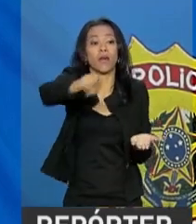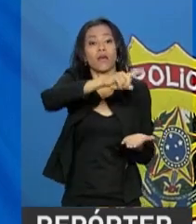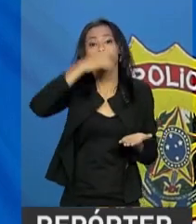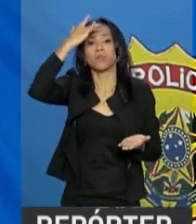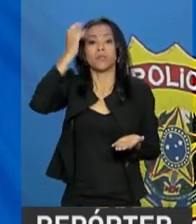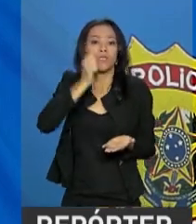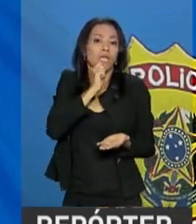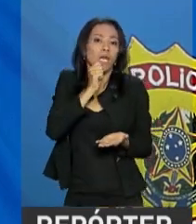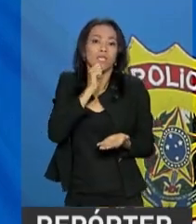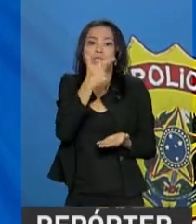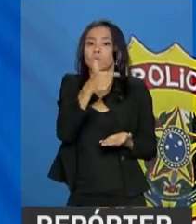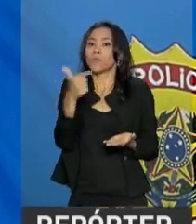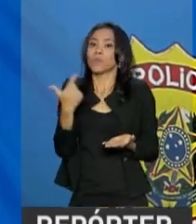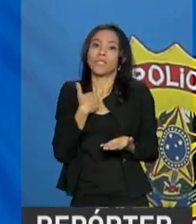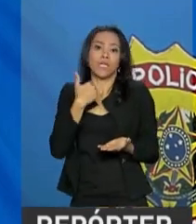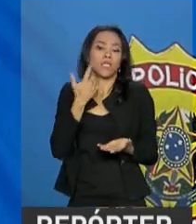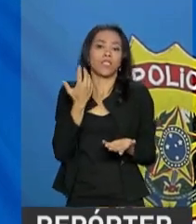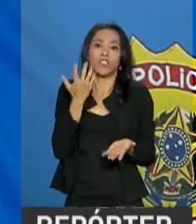eu acredito que isso